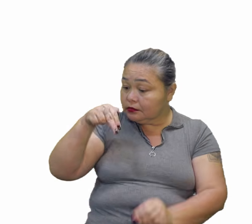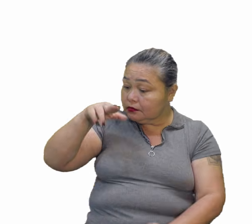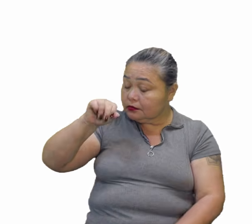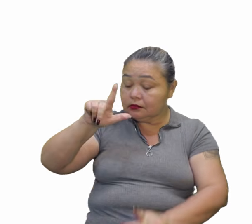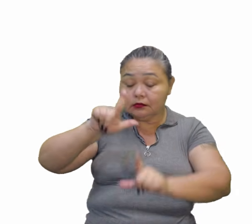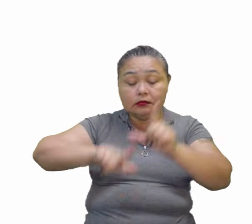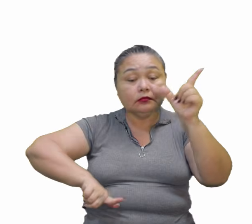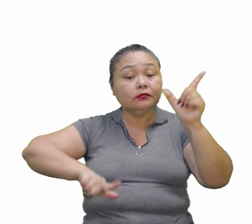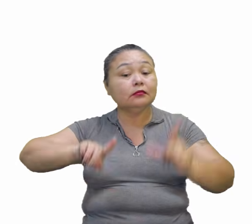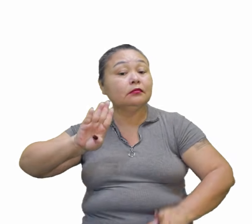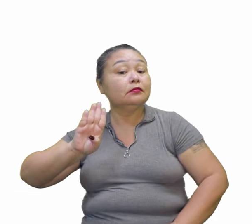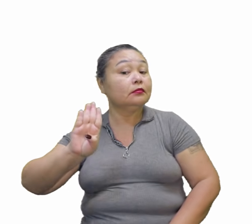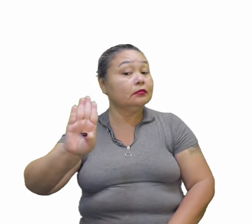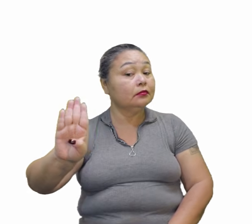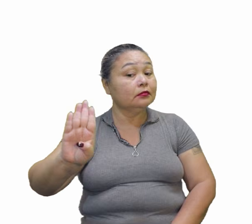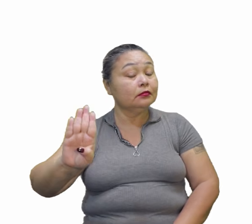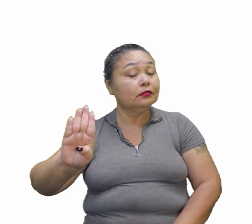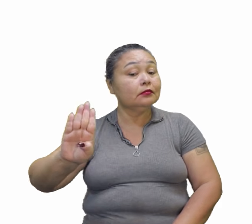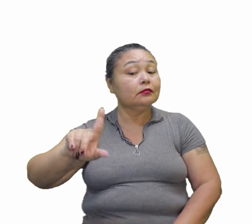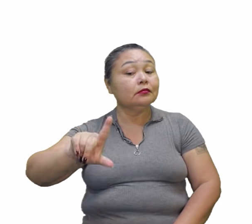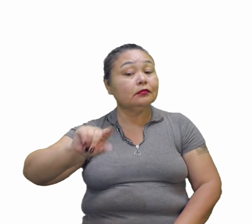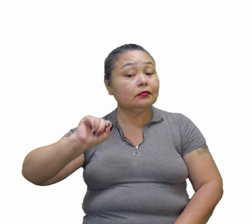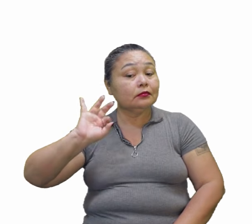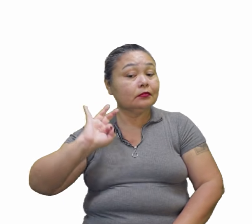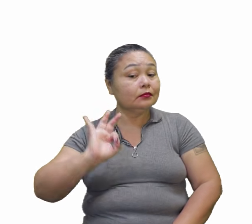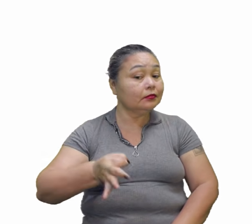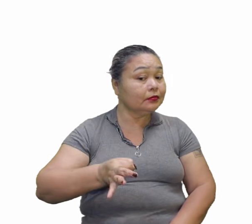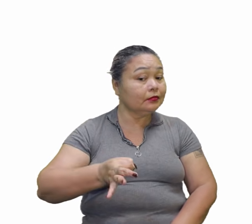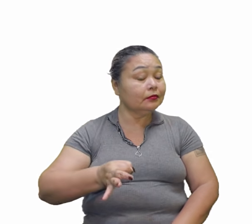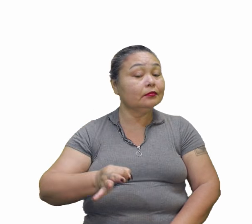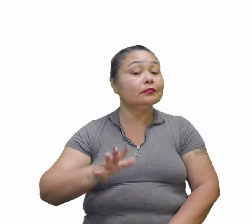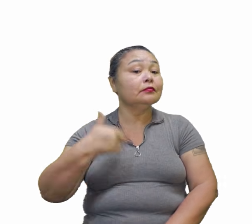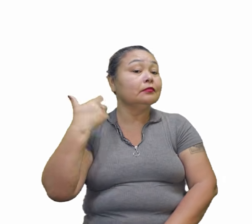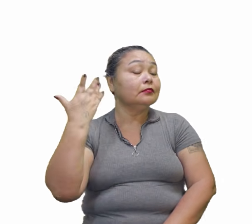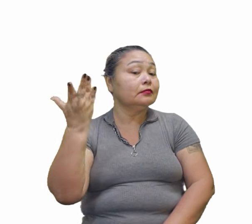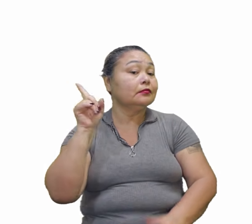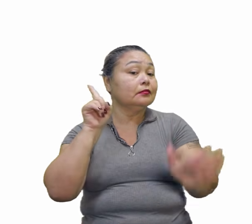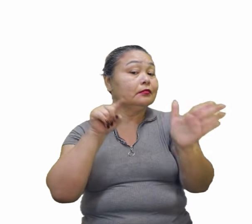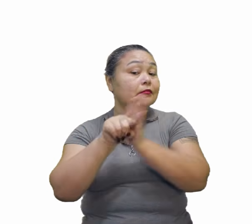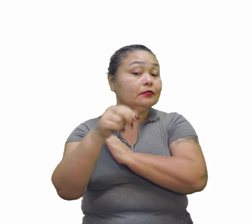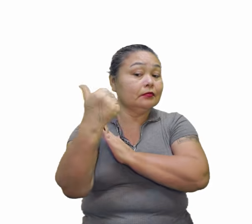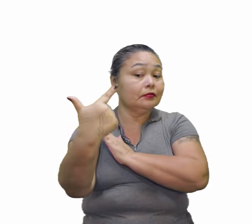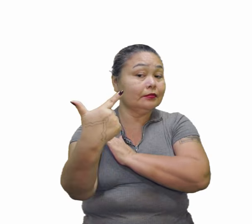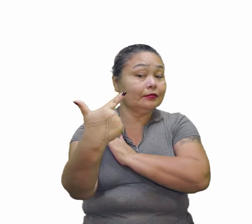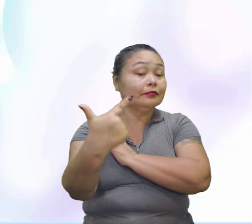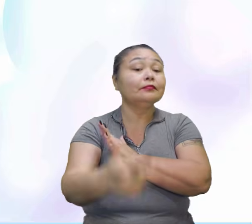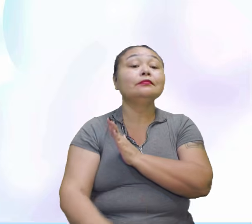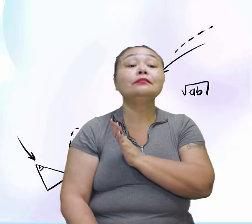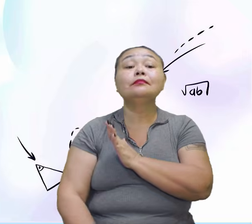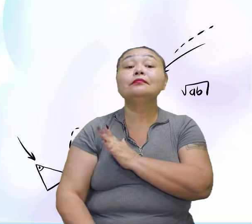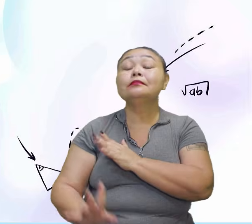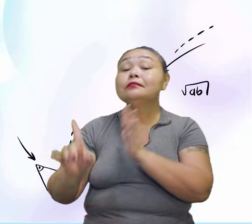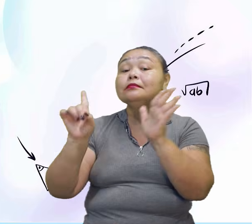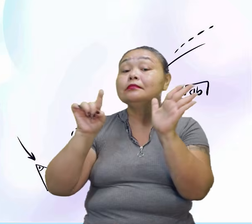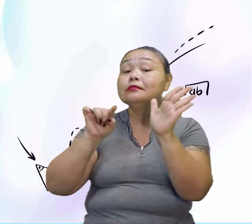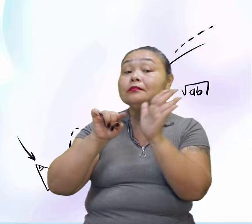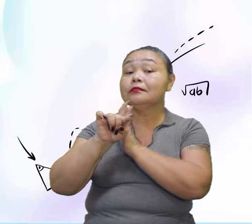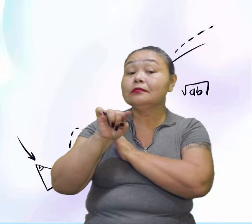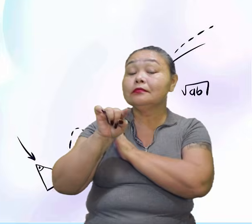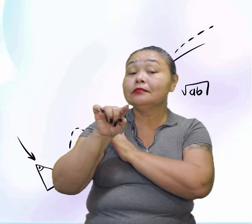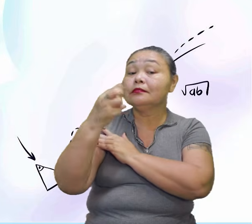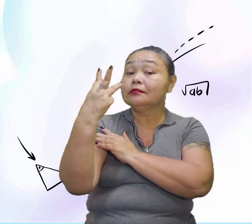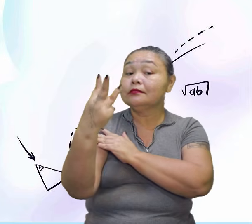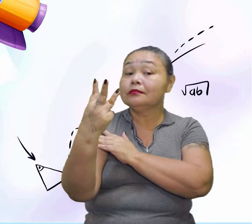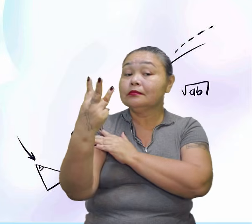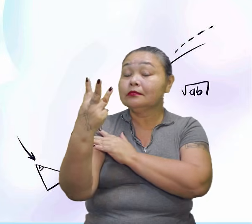hexano, letra B, a nossa alternativa correta para a questão de número 2. E na nossa questão de